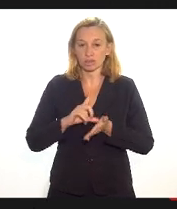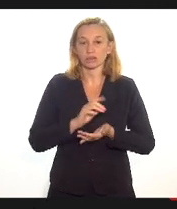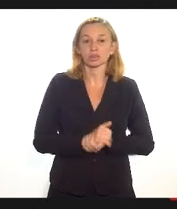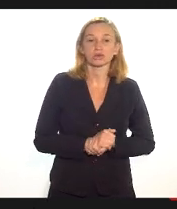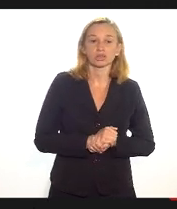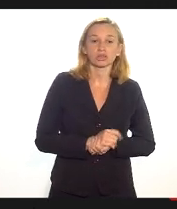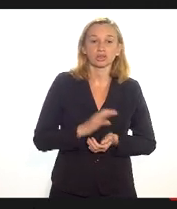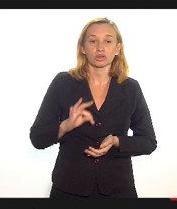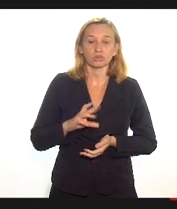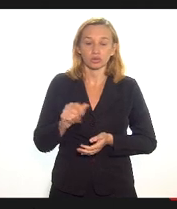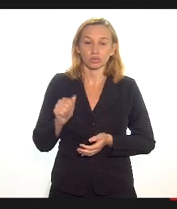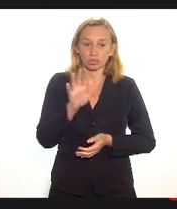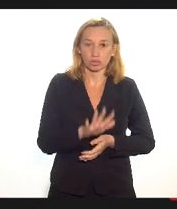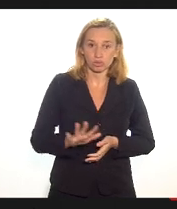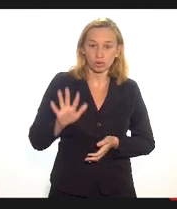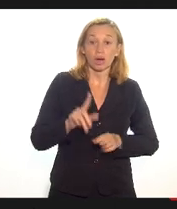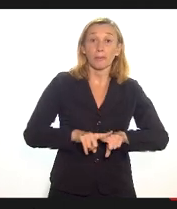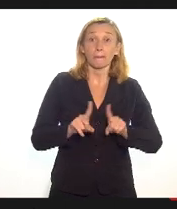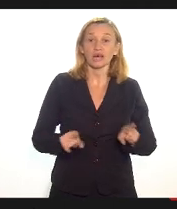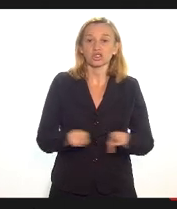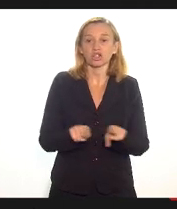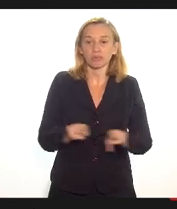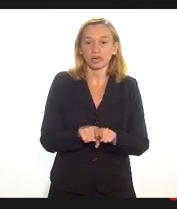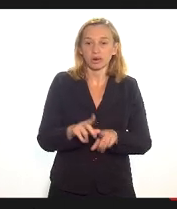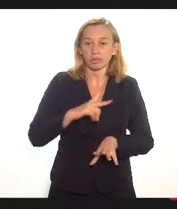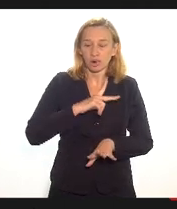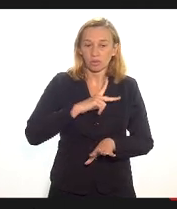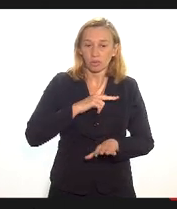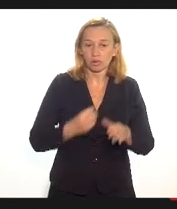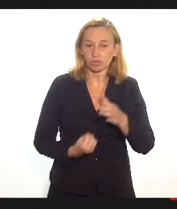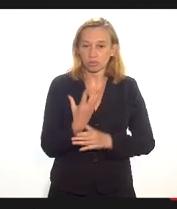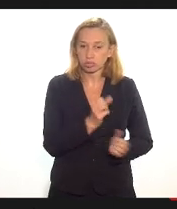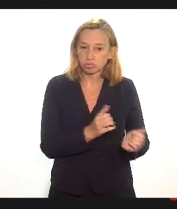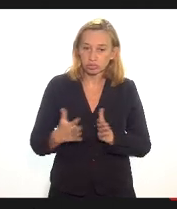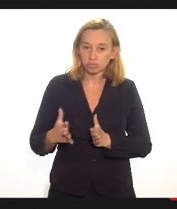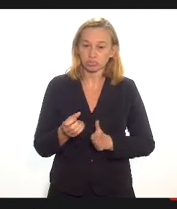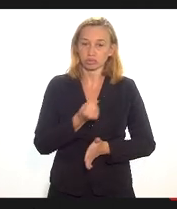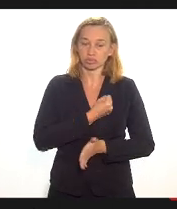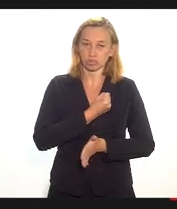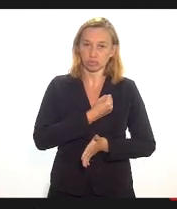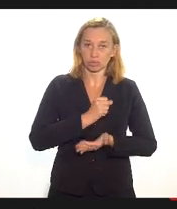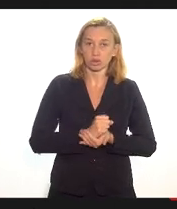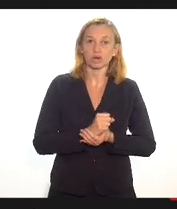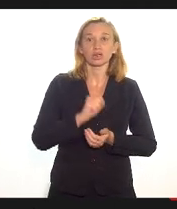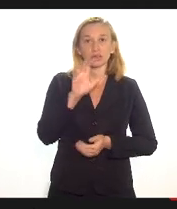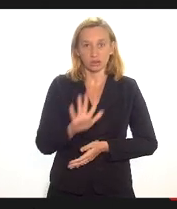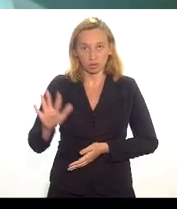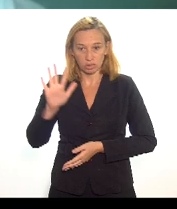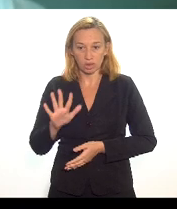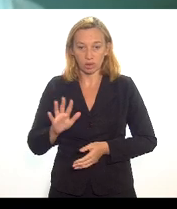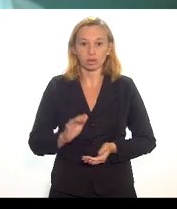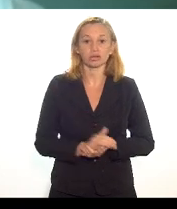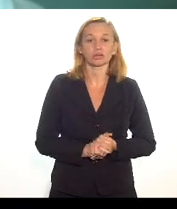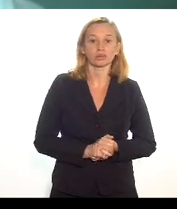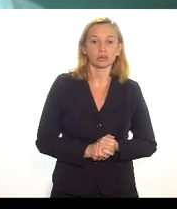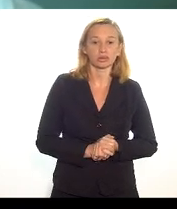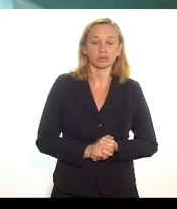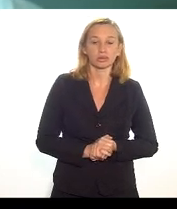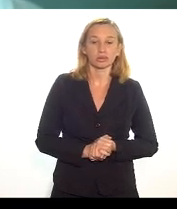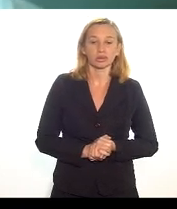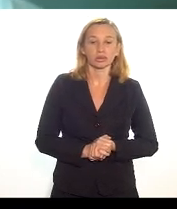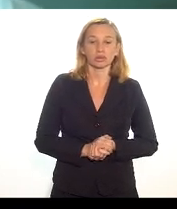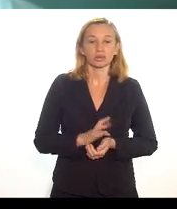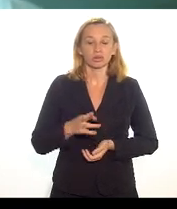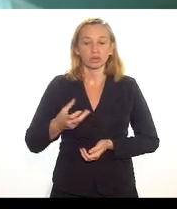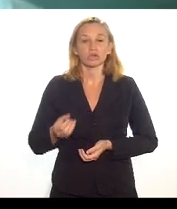da conjuntura mundial, mas também pelo próprio mix de produção nacional, o regime de